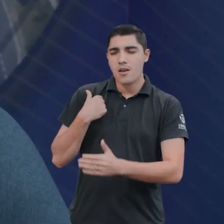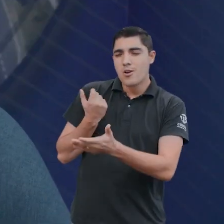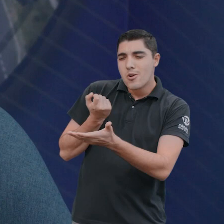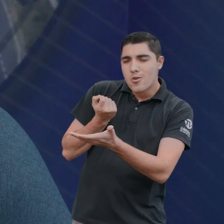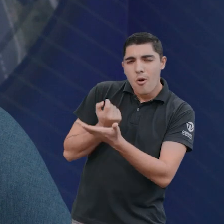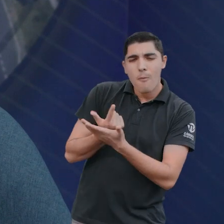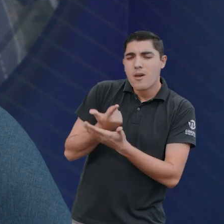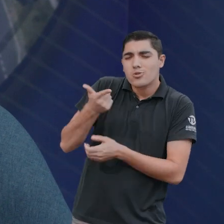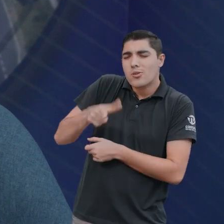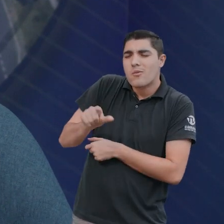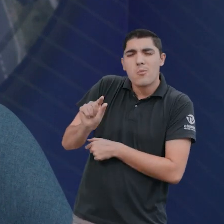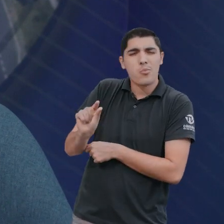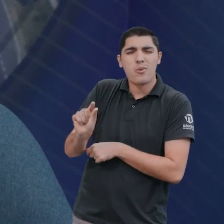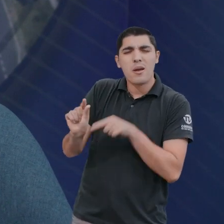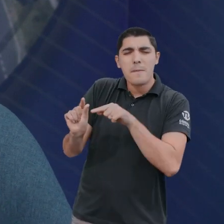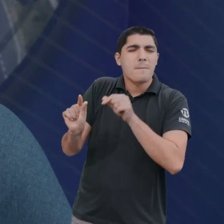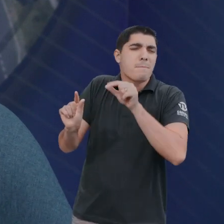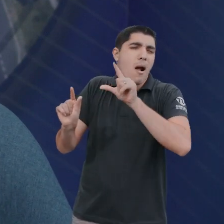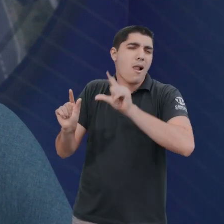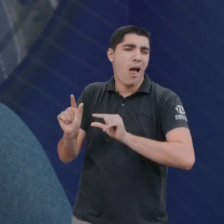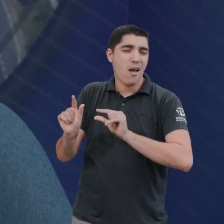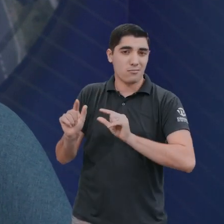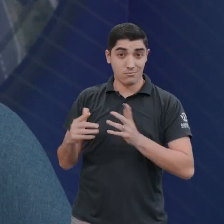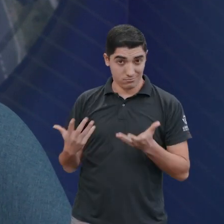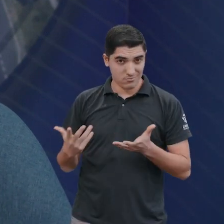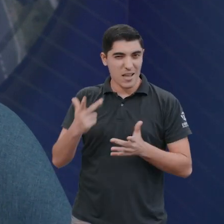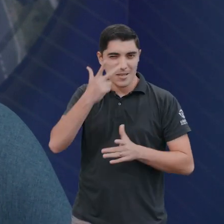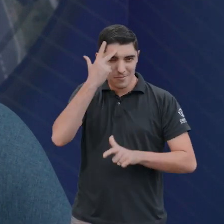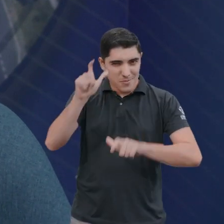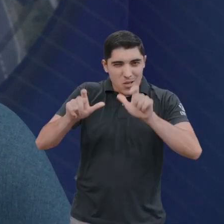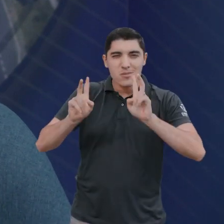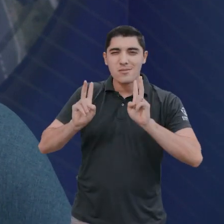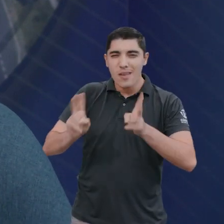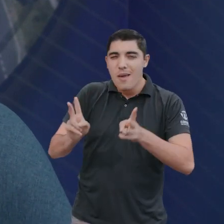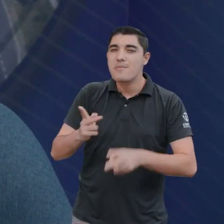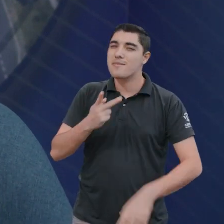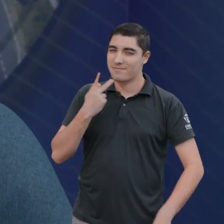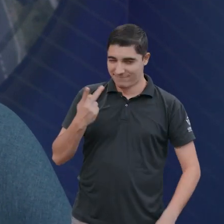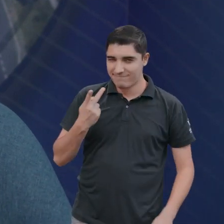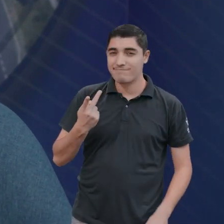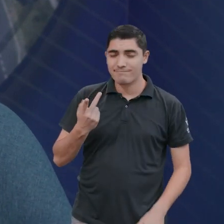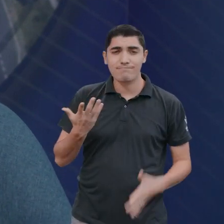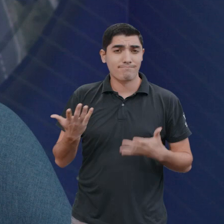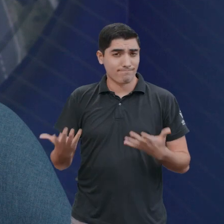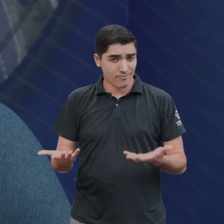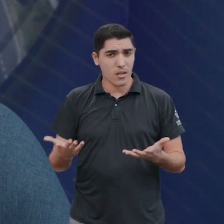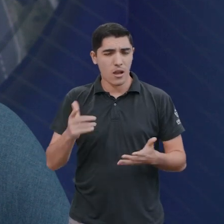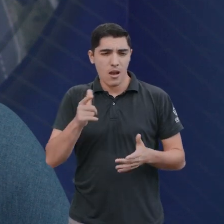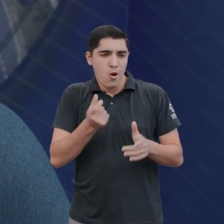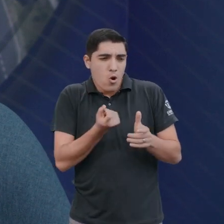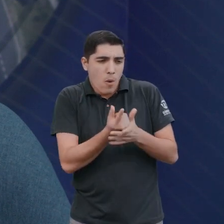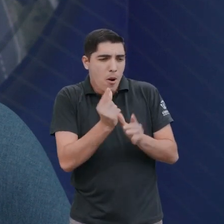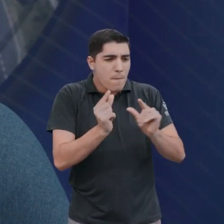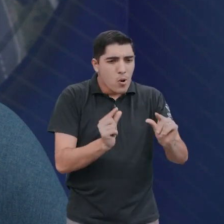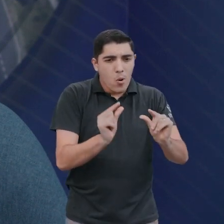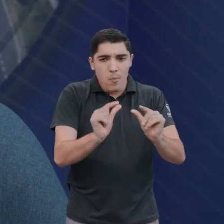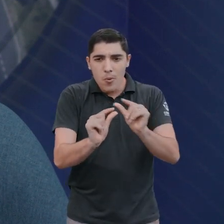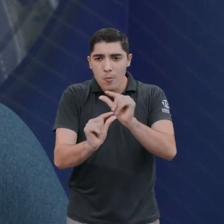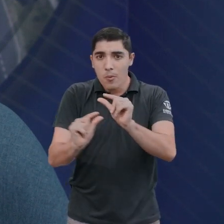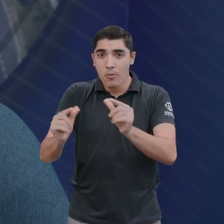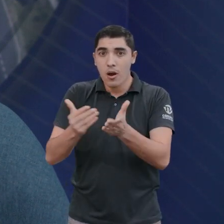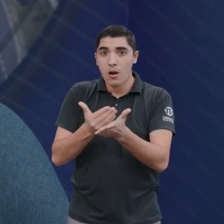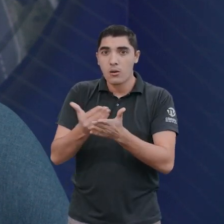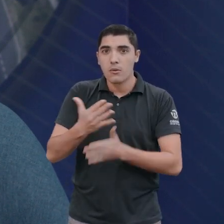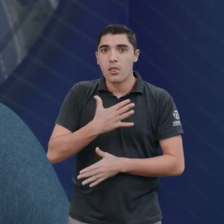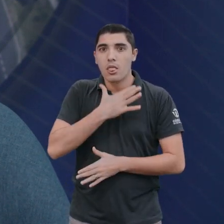Vou comprar só mais uma coisinha. Ah, mas é bem baratinho. Quem nunca disse uma coisa dessas? Aí de compra em compra a pessoa vai